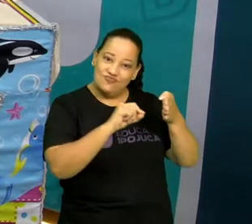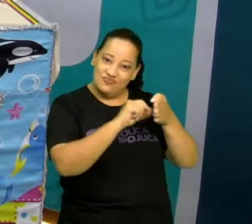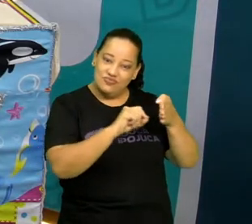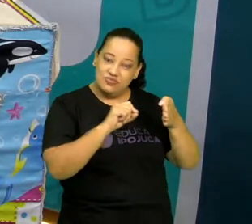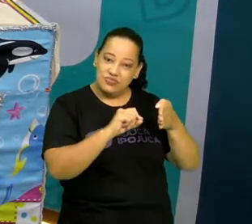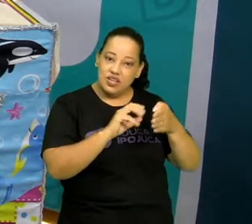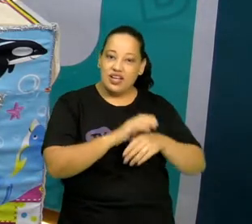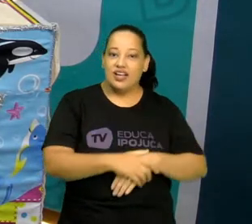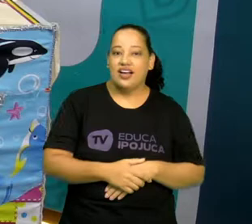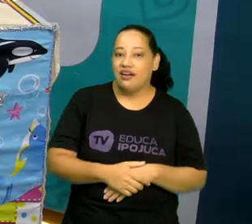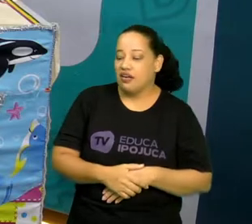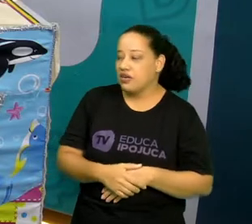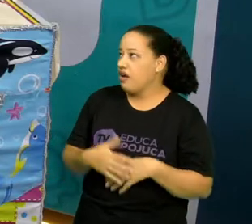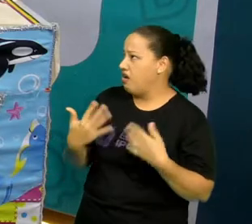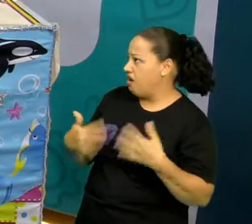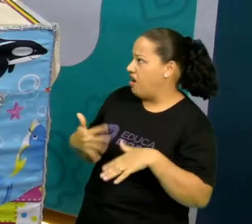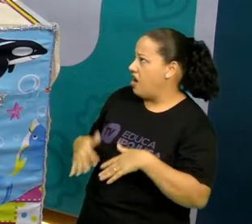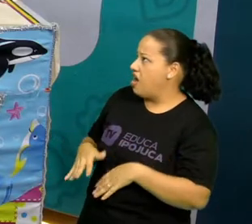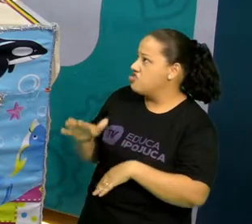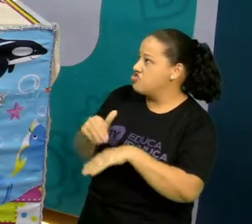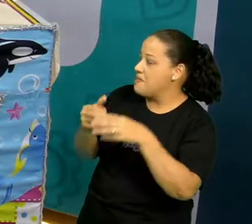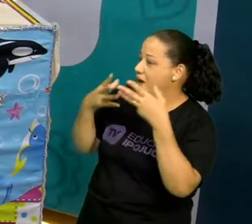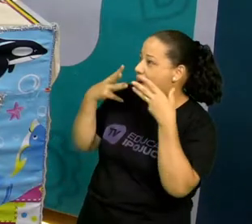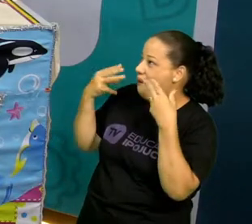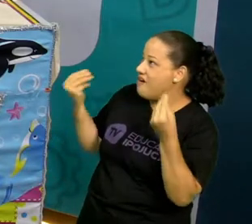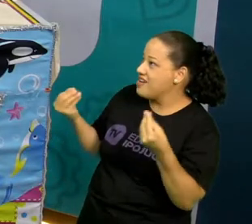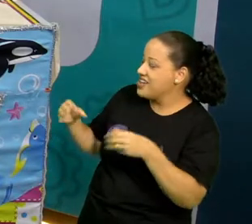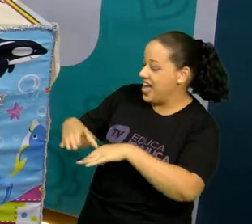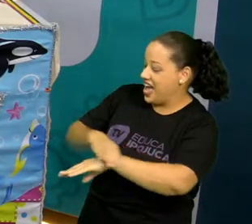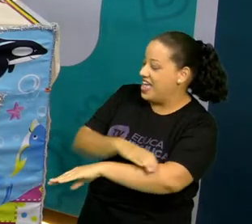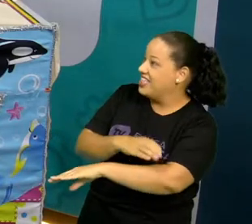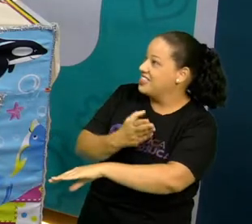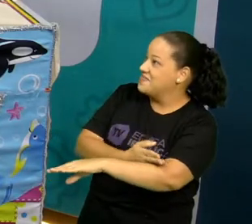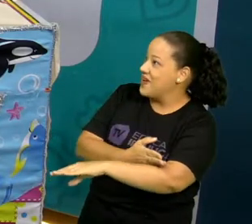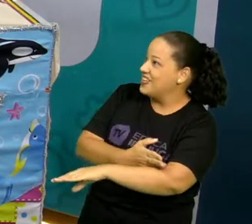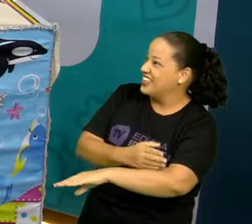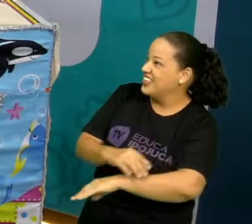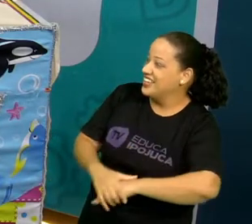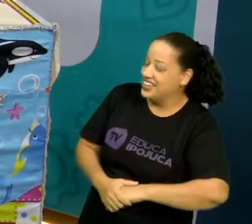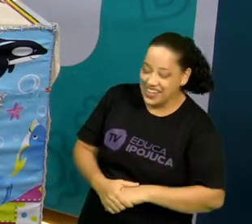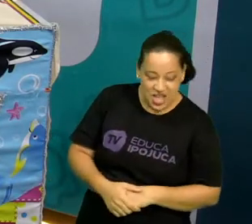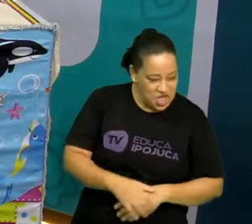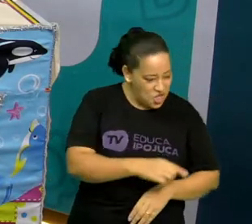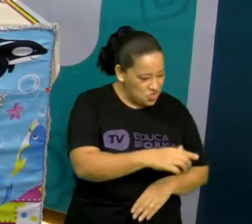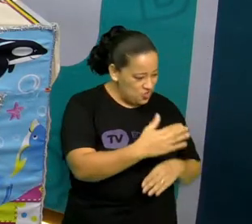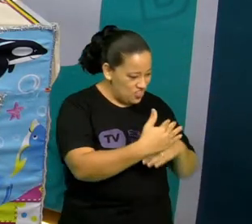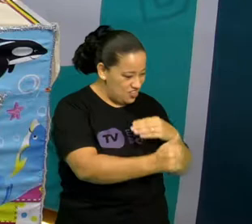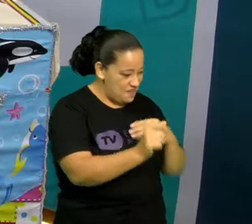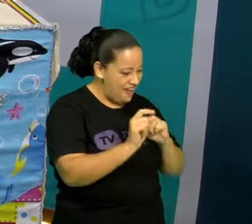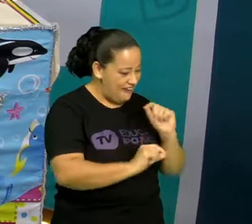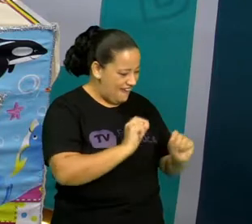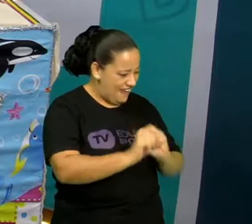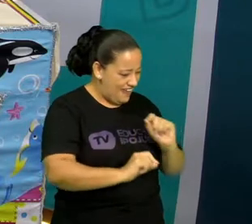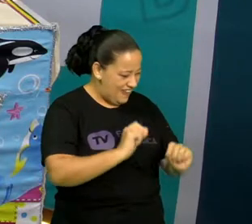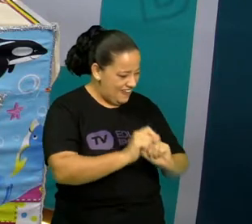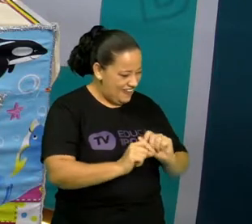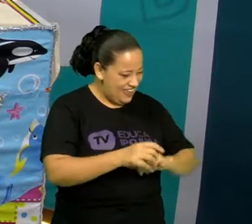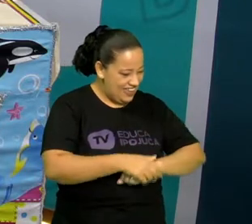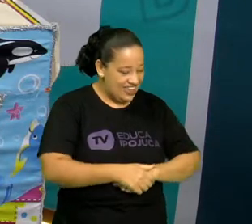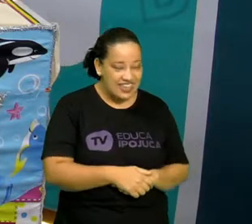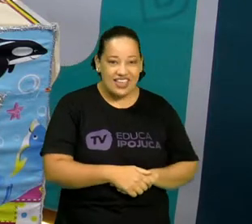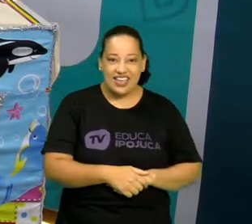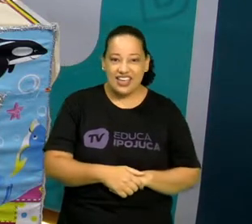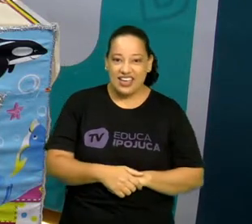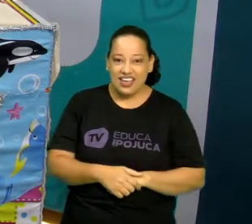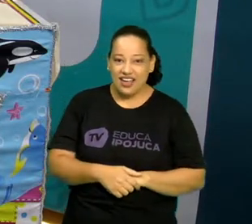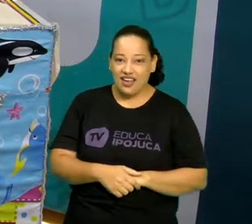a formiguinha vai falar com o rato. Tu vai chamar quem, leiturinha? Quem tia Lê ouviu? O gato